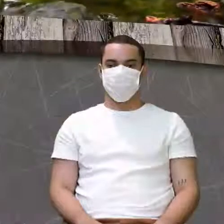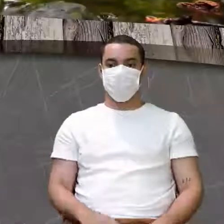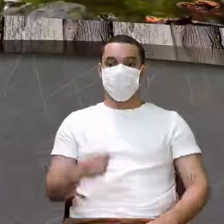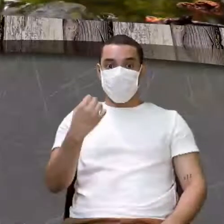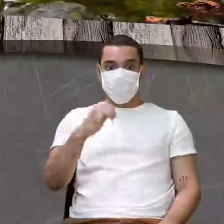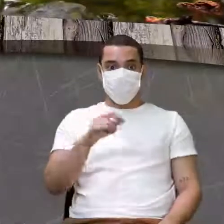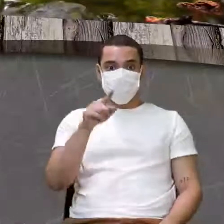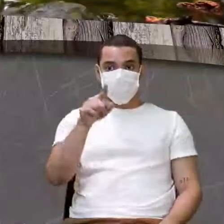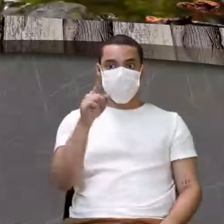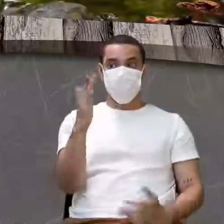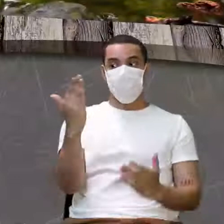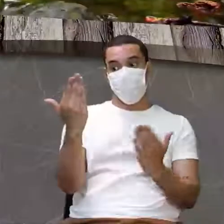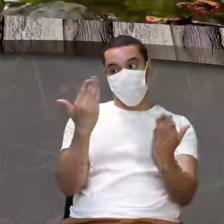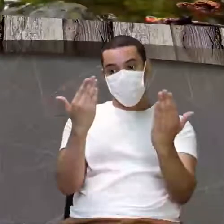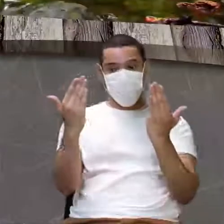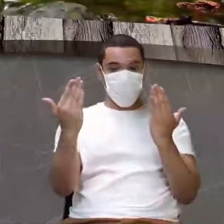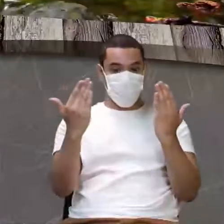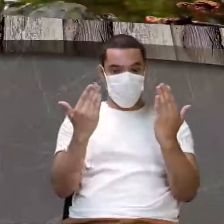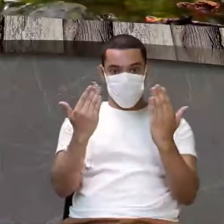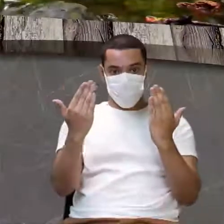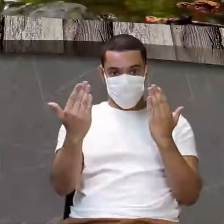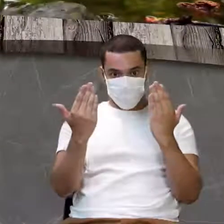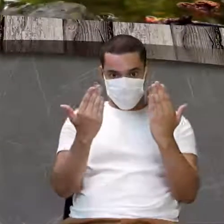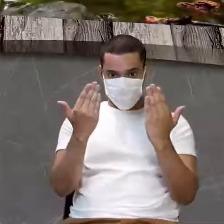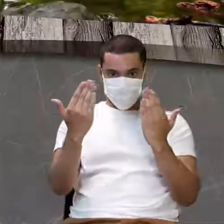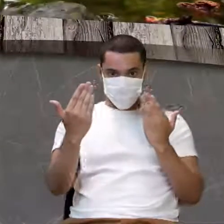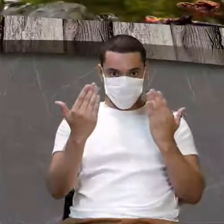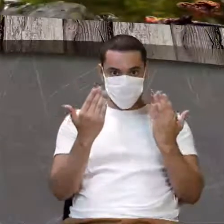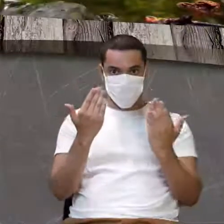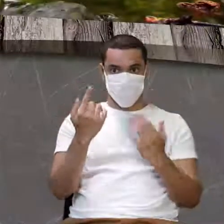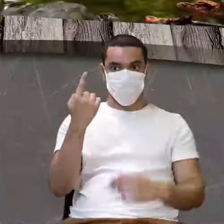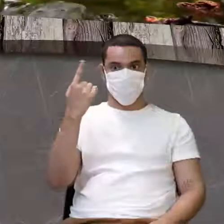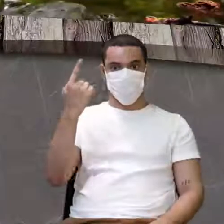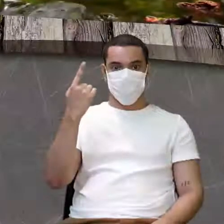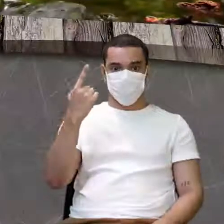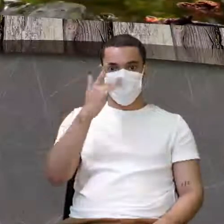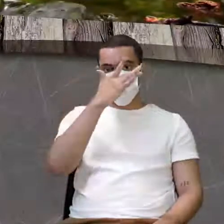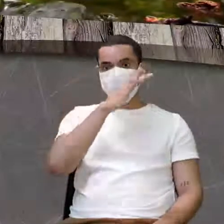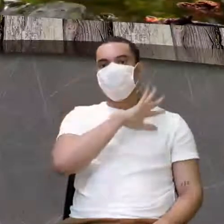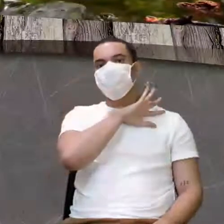Quando você compara, tá, um réptil